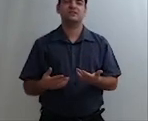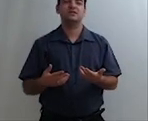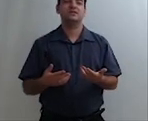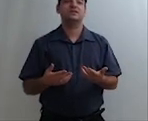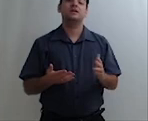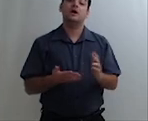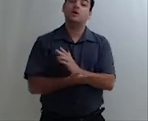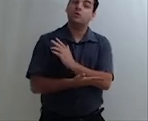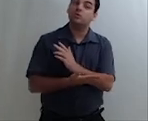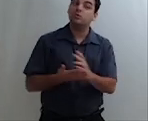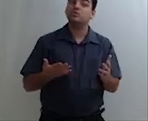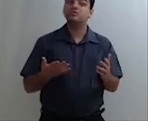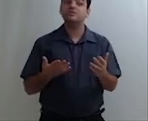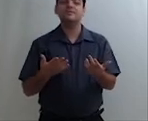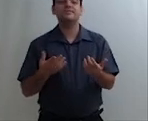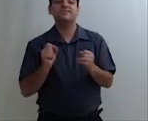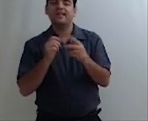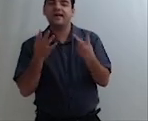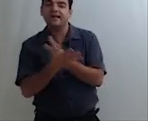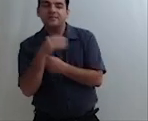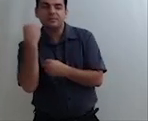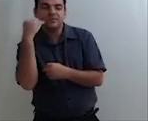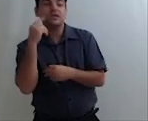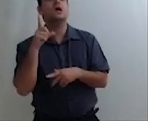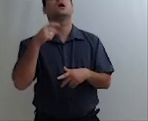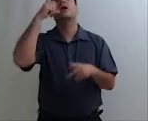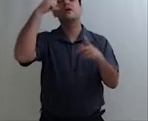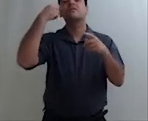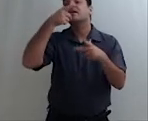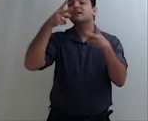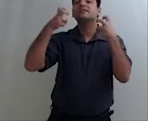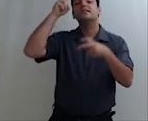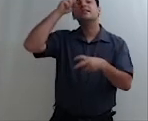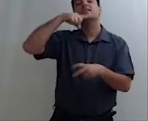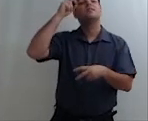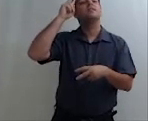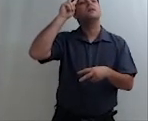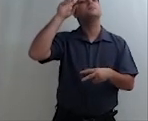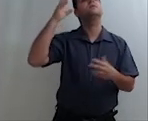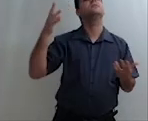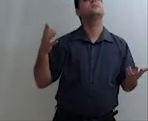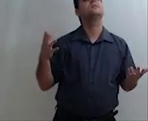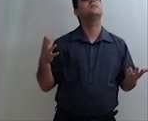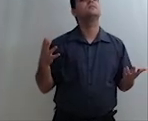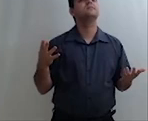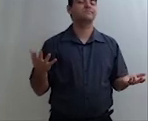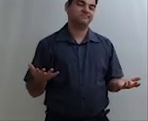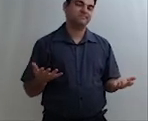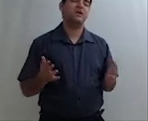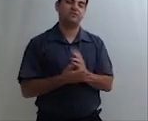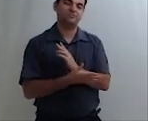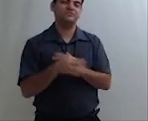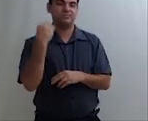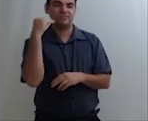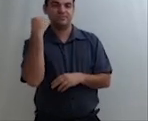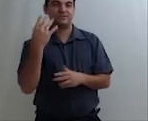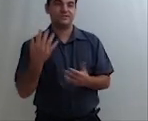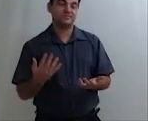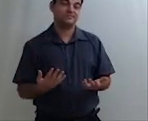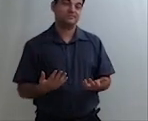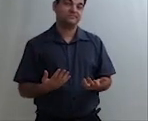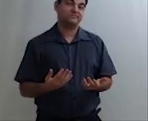cestando na Esfera judicial ao longo da história então Eh eu